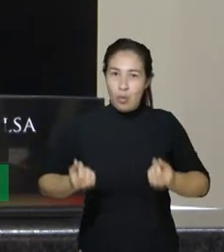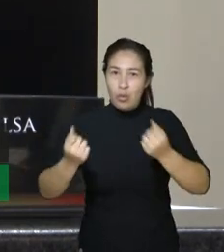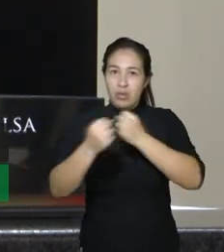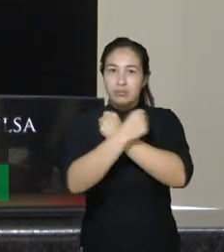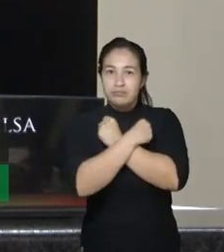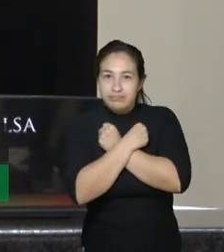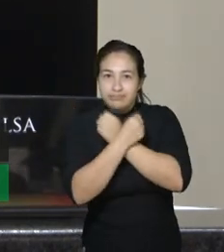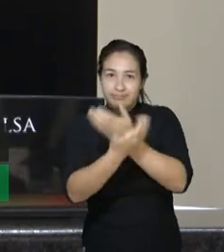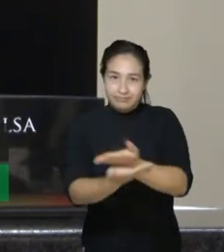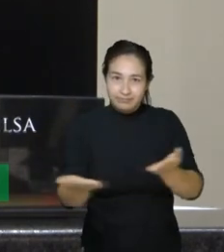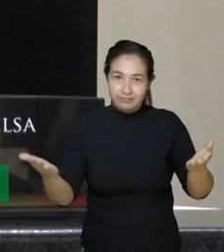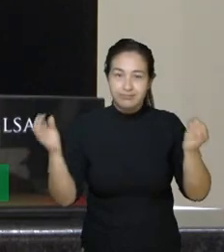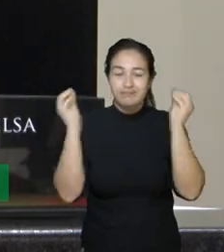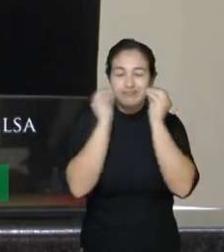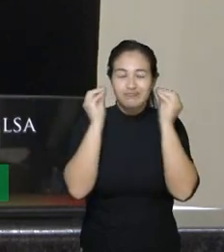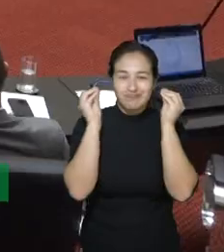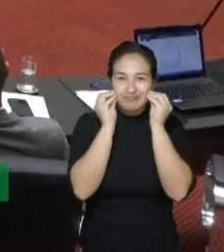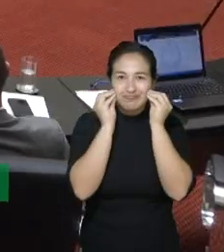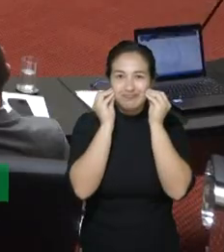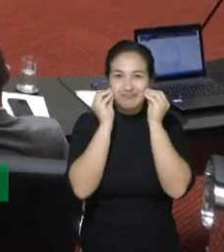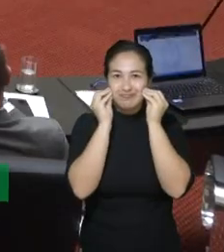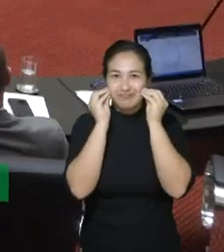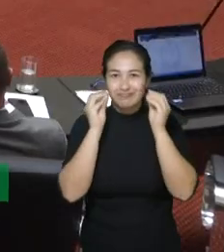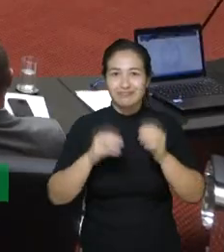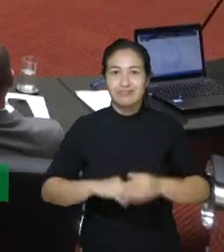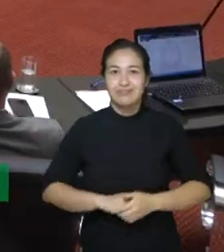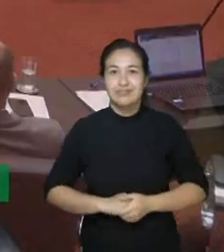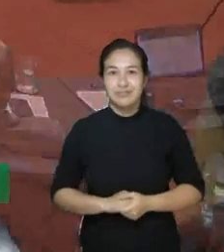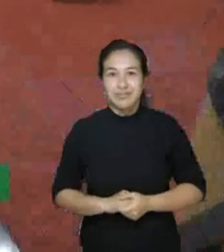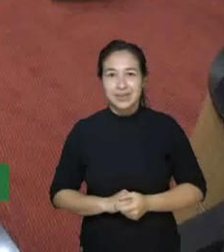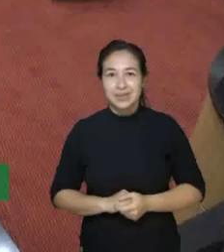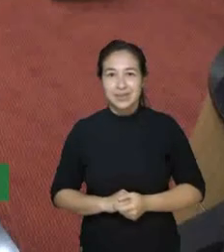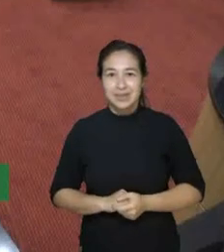todos vocês e um beijo no vosso coração.